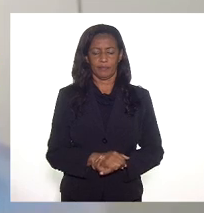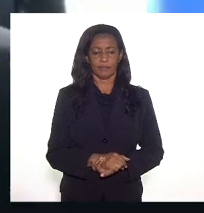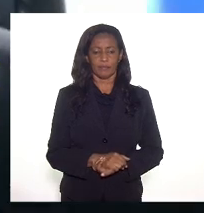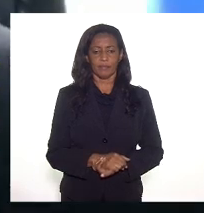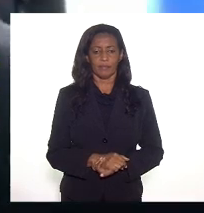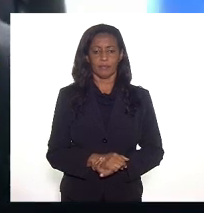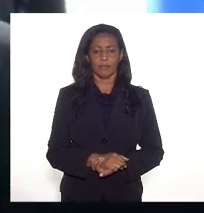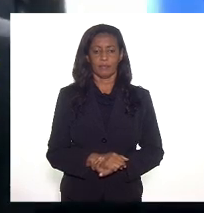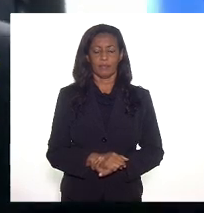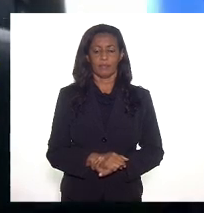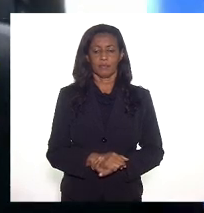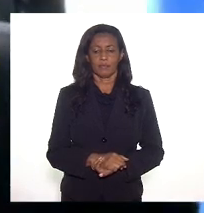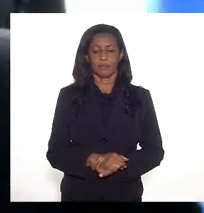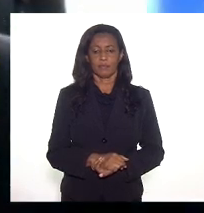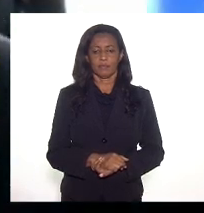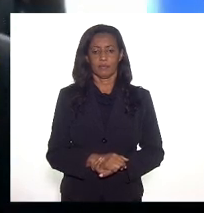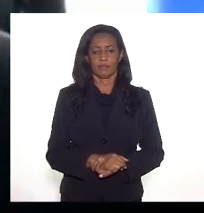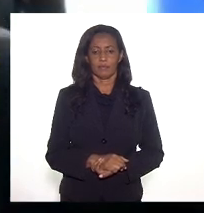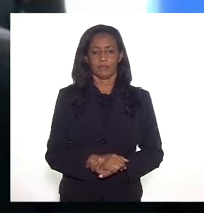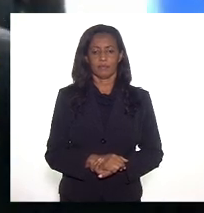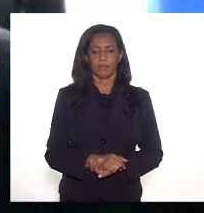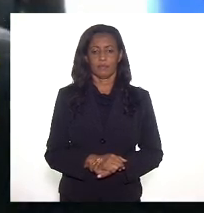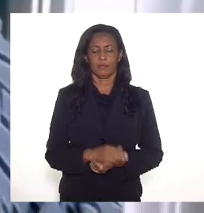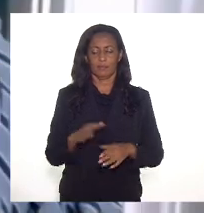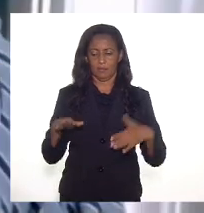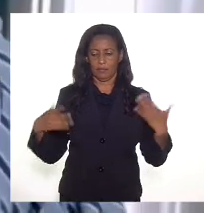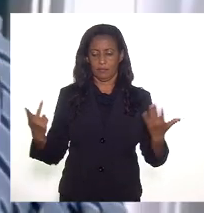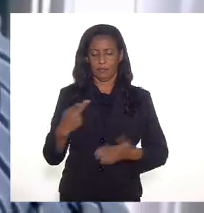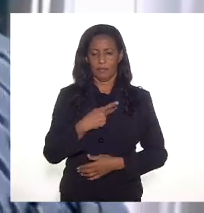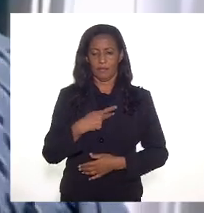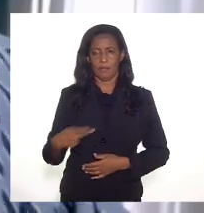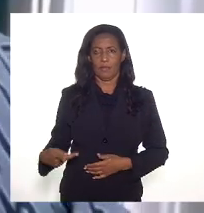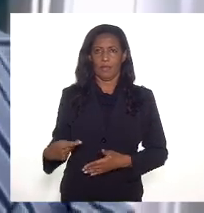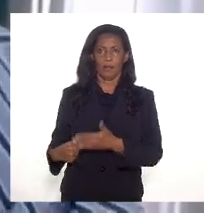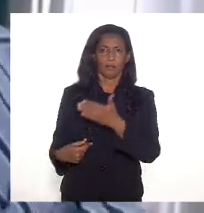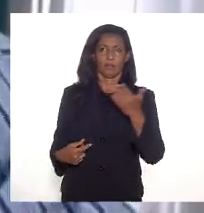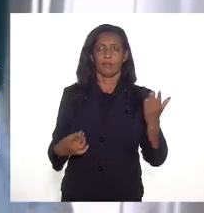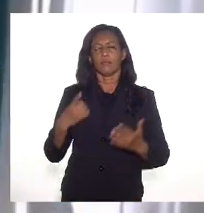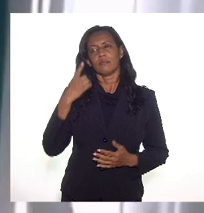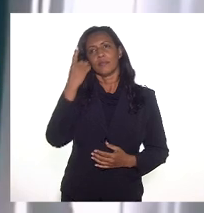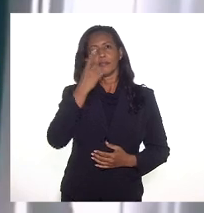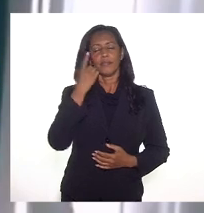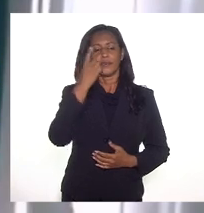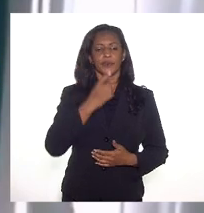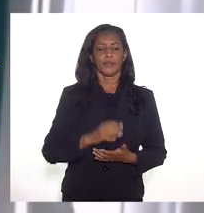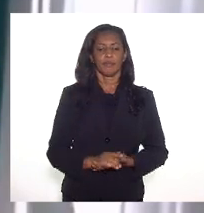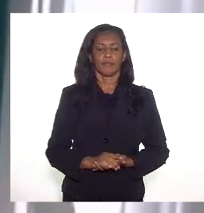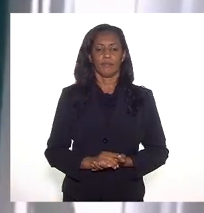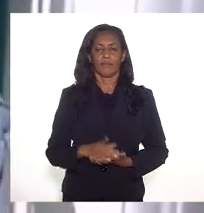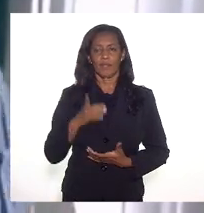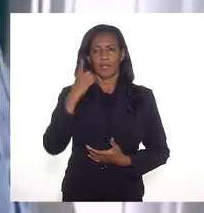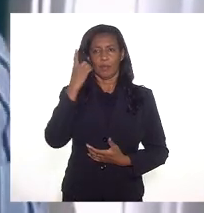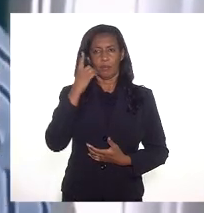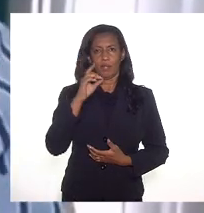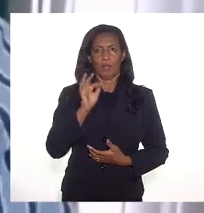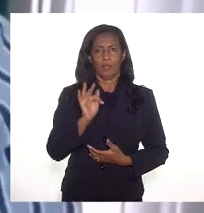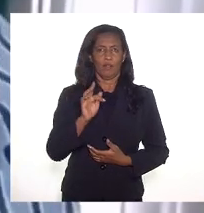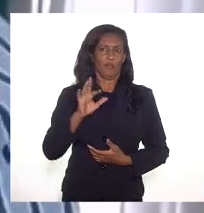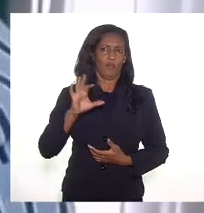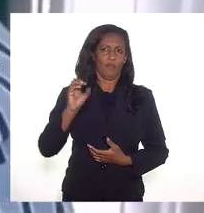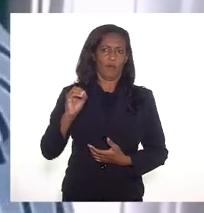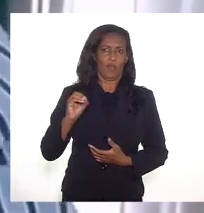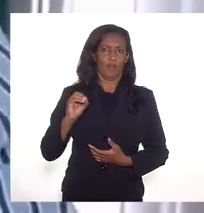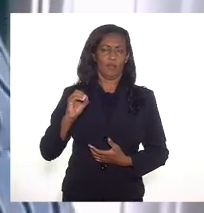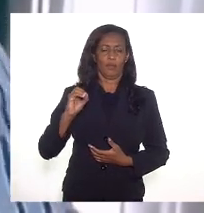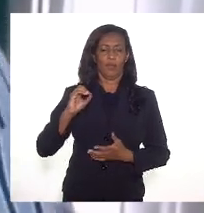É o segundo para discutir. Senhor presidente, senhoras deputadas, senhores deputados, deputado Flávio Serafini provoca o